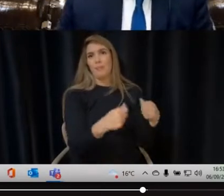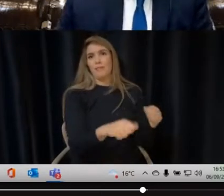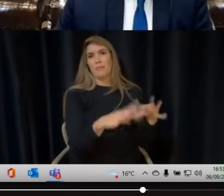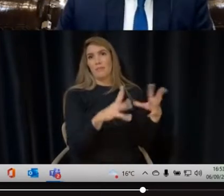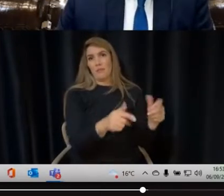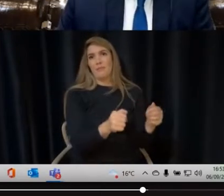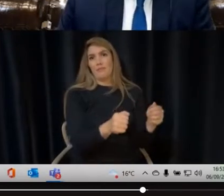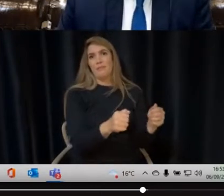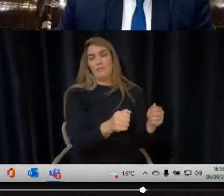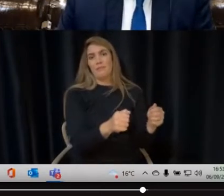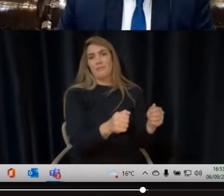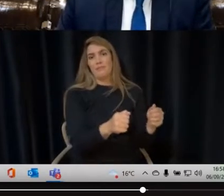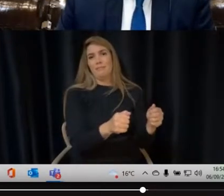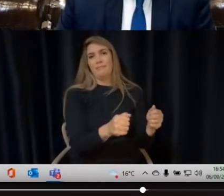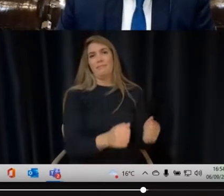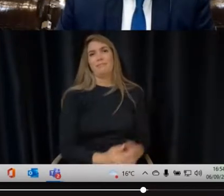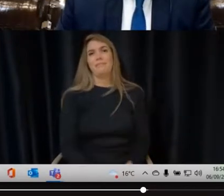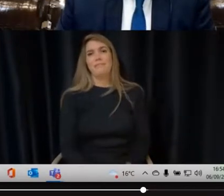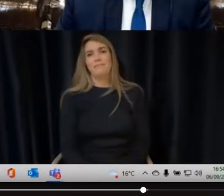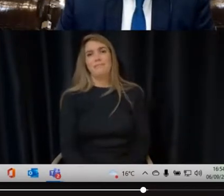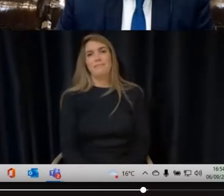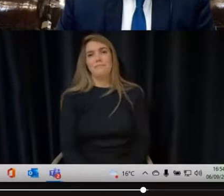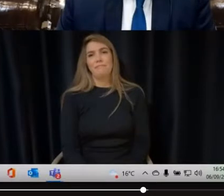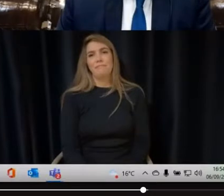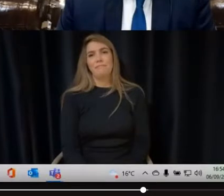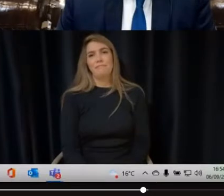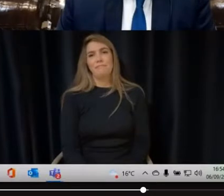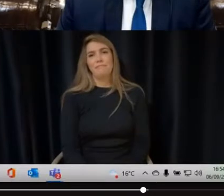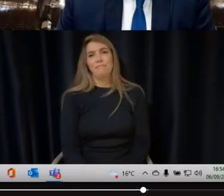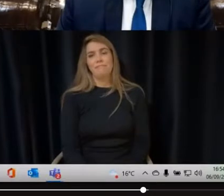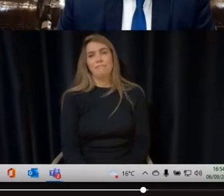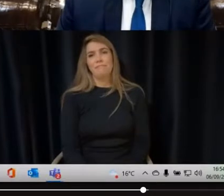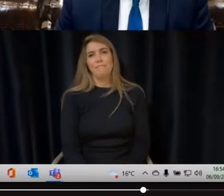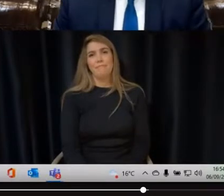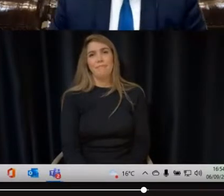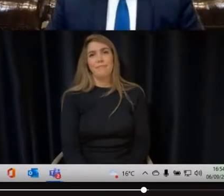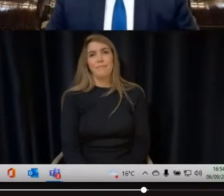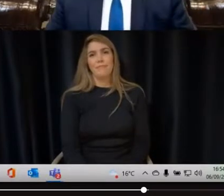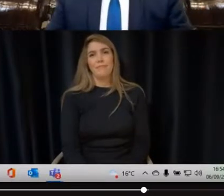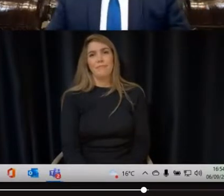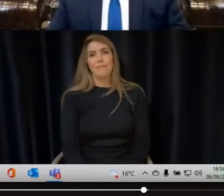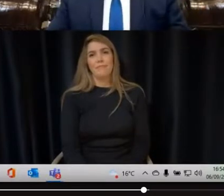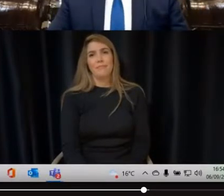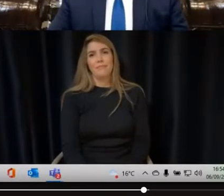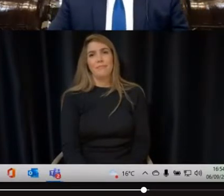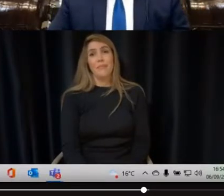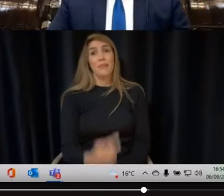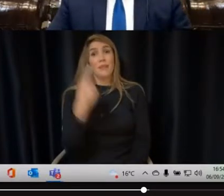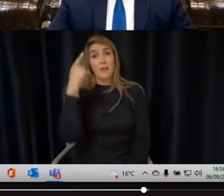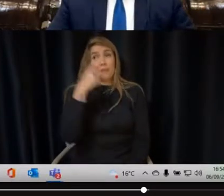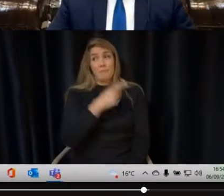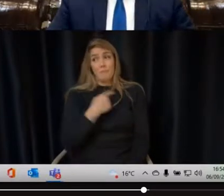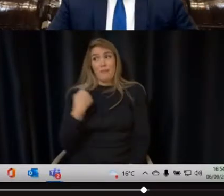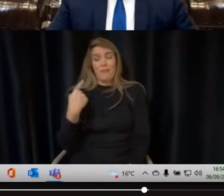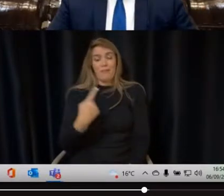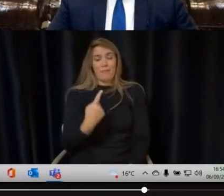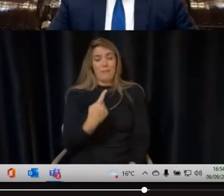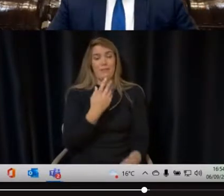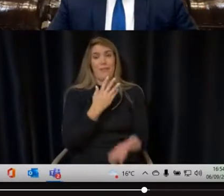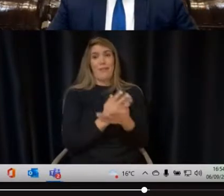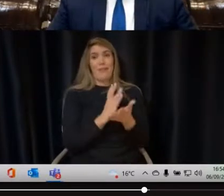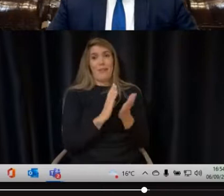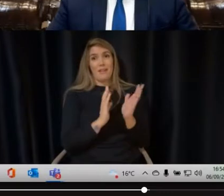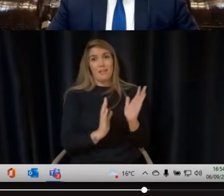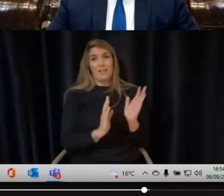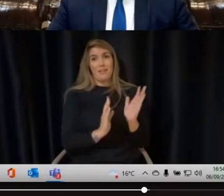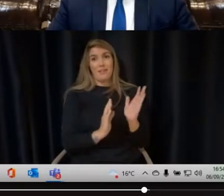não vão aceitar? Não vamos aceitar. Para a gente, aquele caso encerra ali. Para aqueles irmãos, eles vão